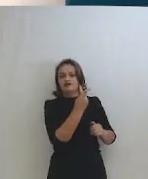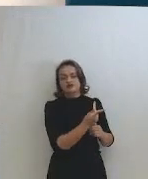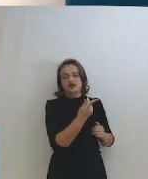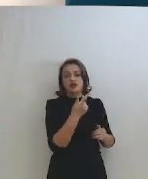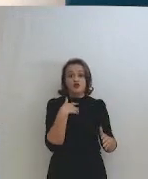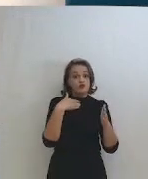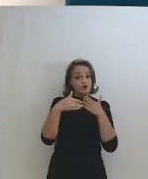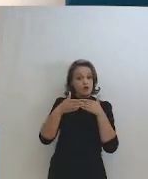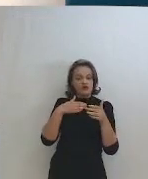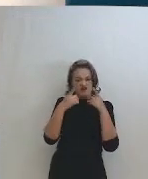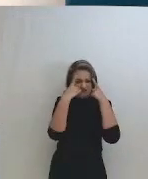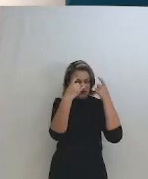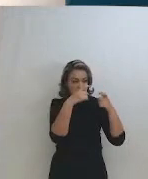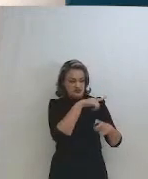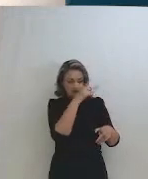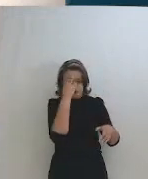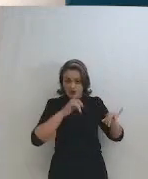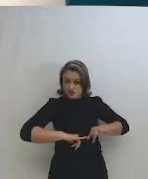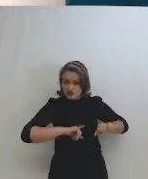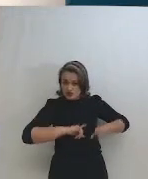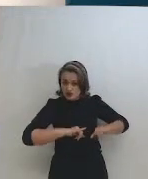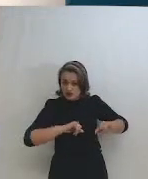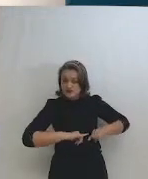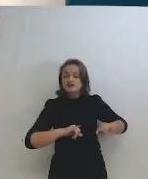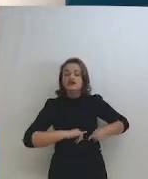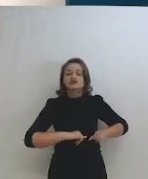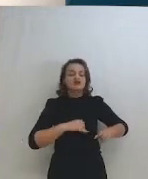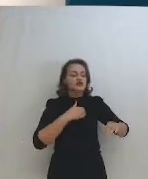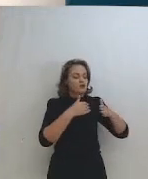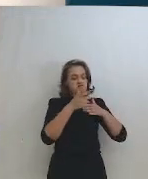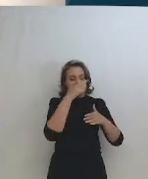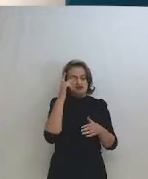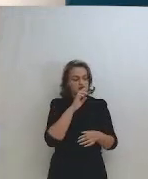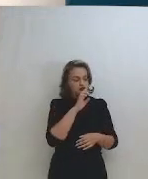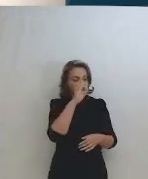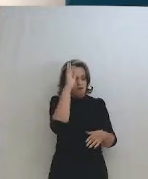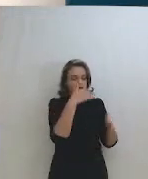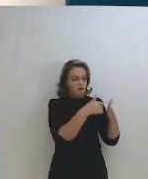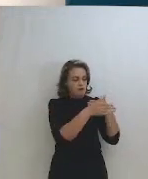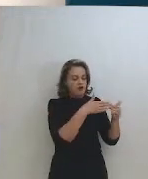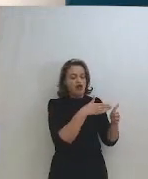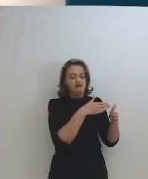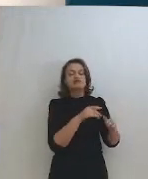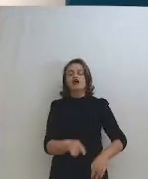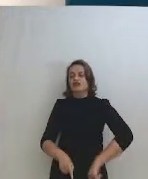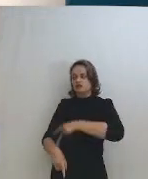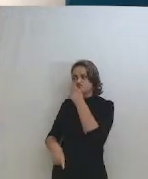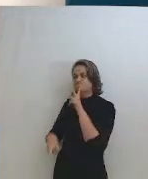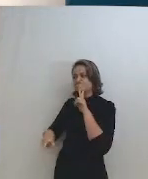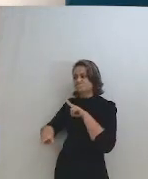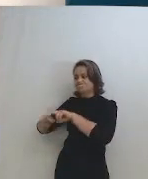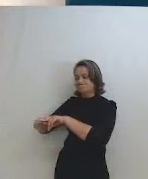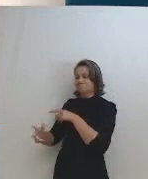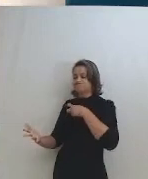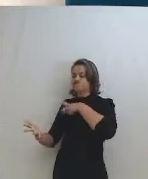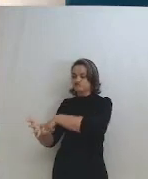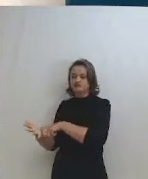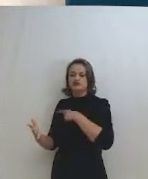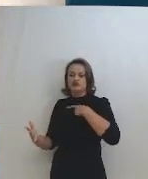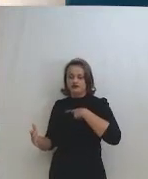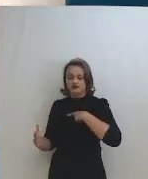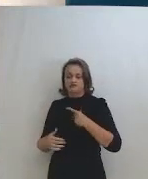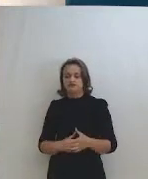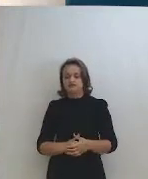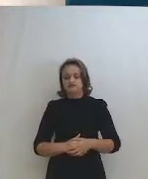os alcance, venha de onde vier, será coibida. Aqui, excelências, é irrefutável